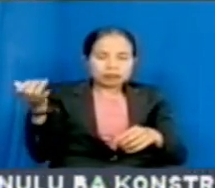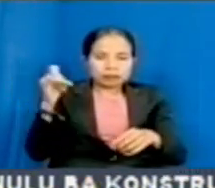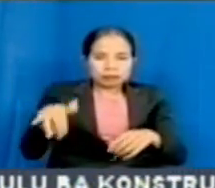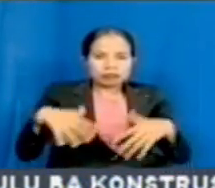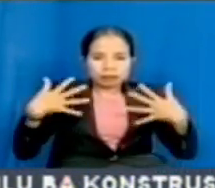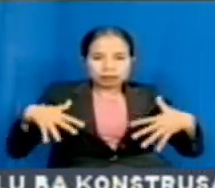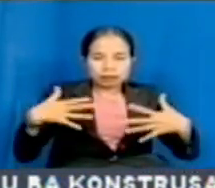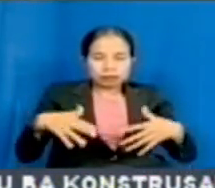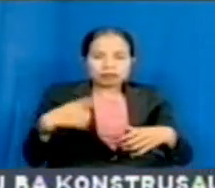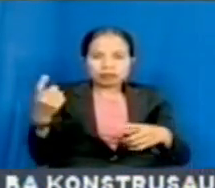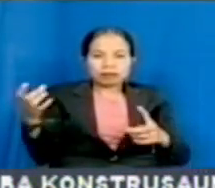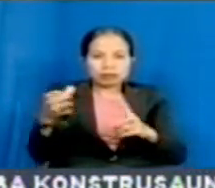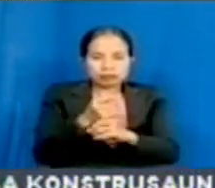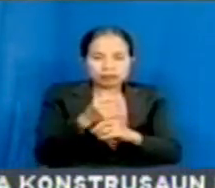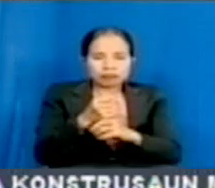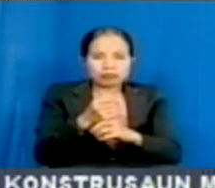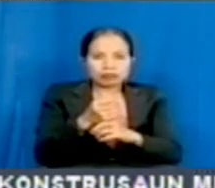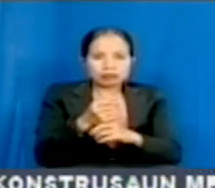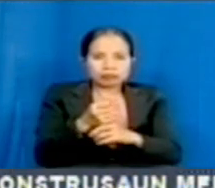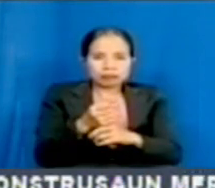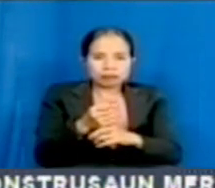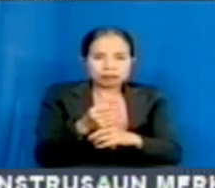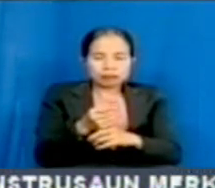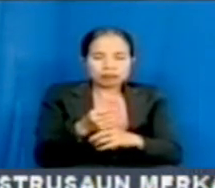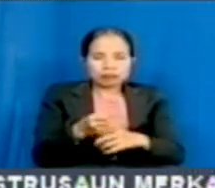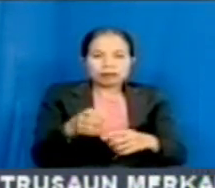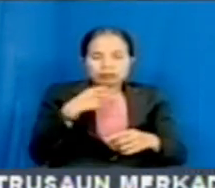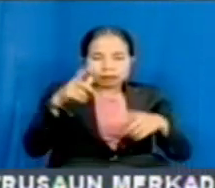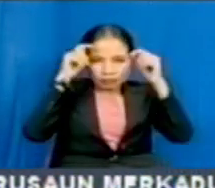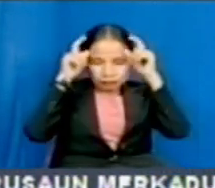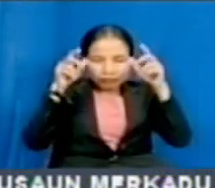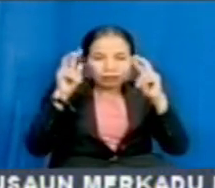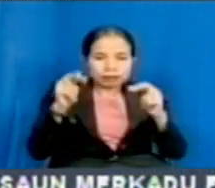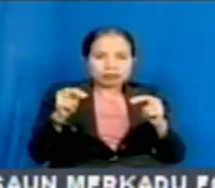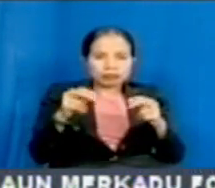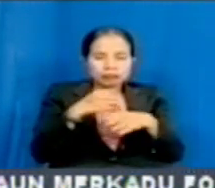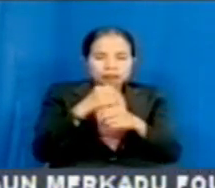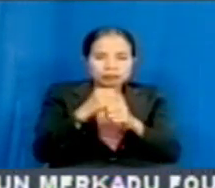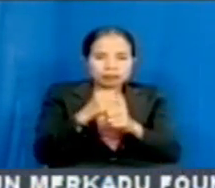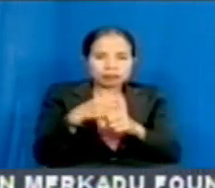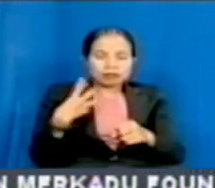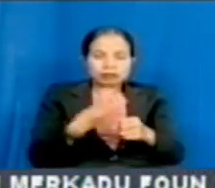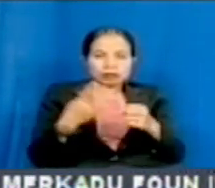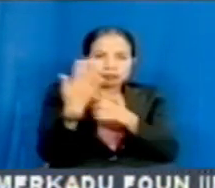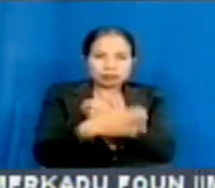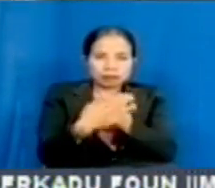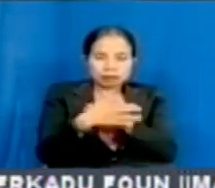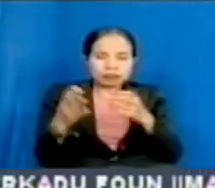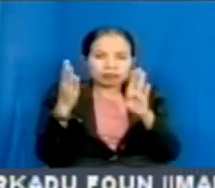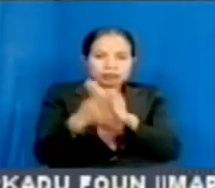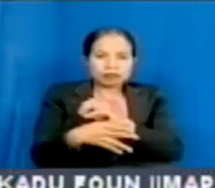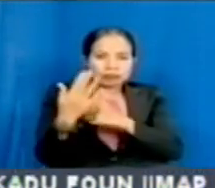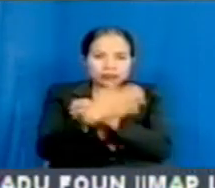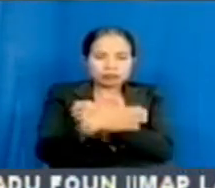luta. Carna fat em sira em princípio kata Timor ita tem que halo a itania raine sai